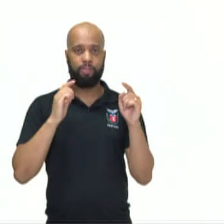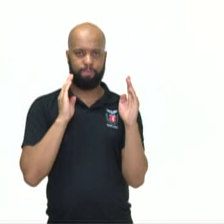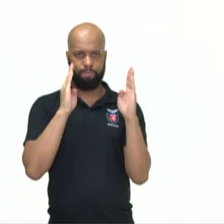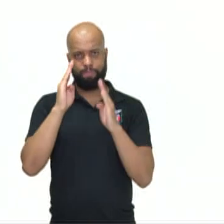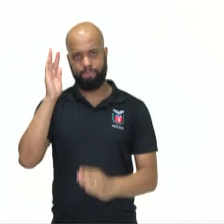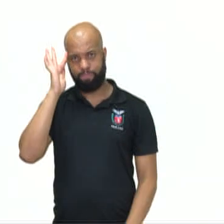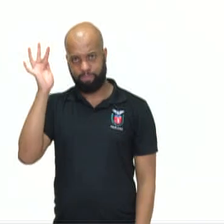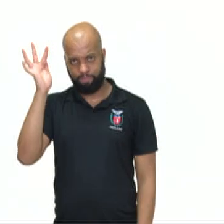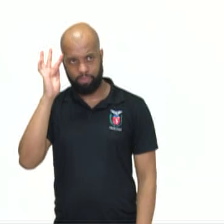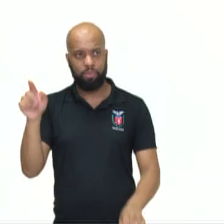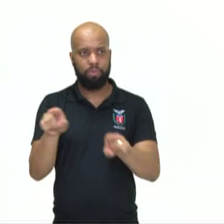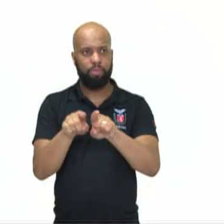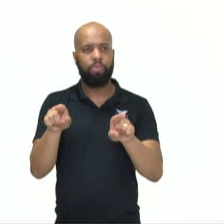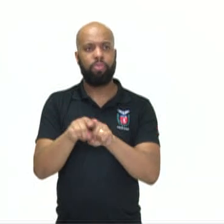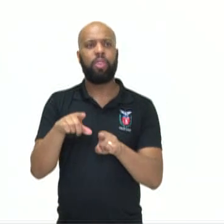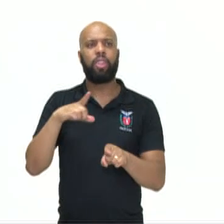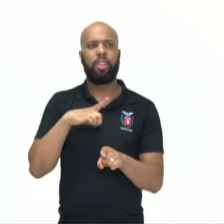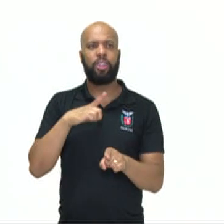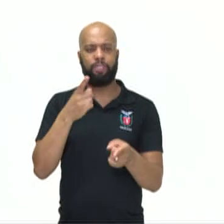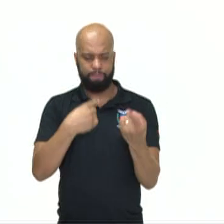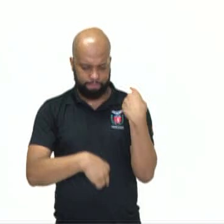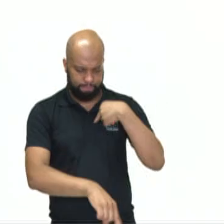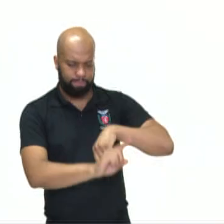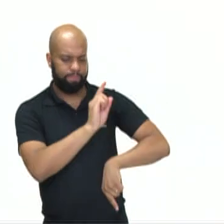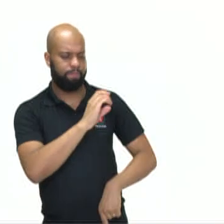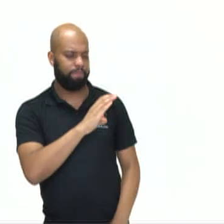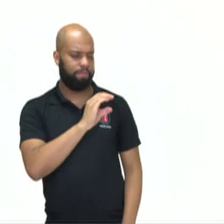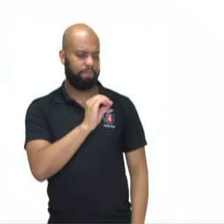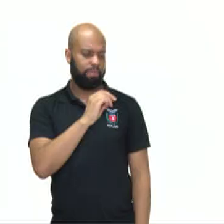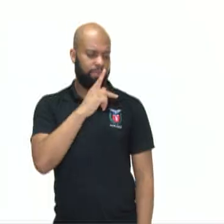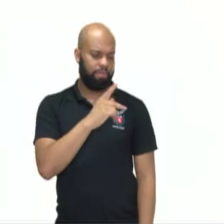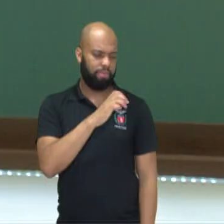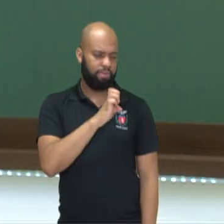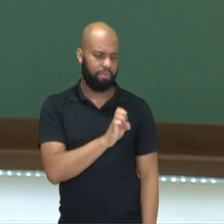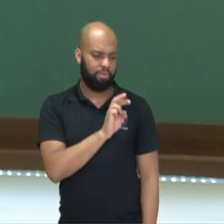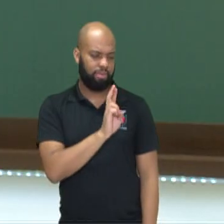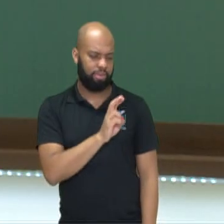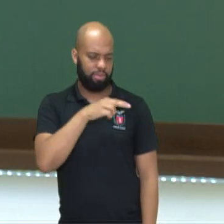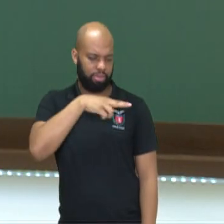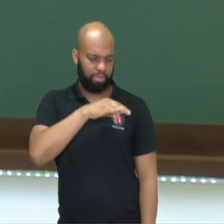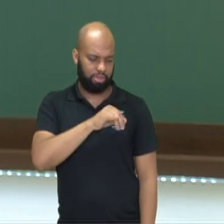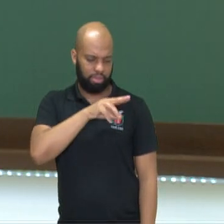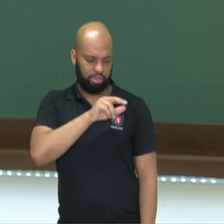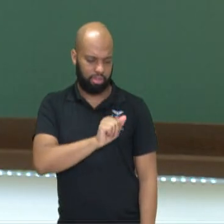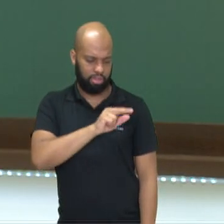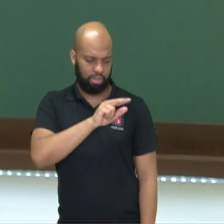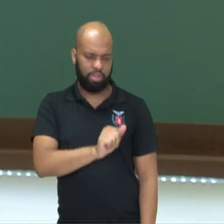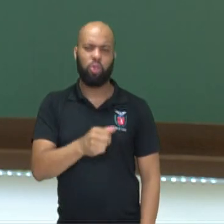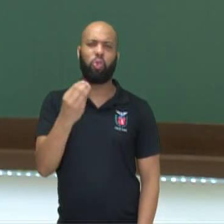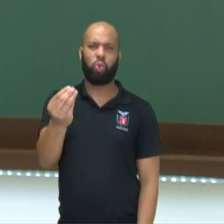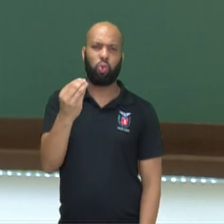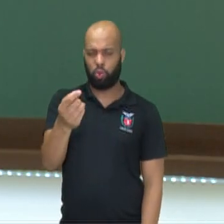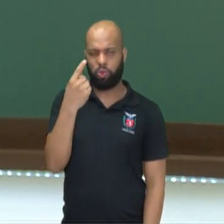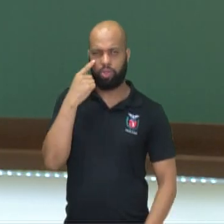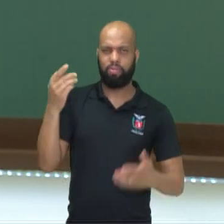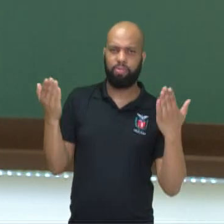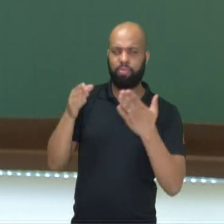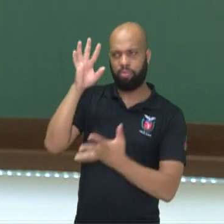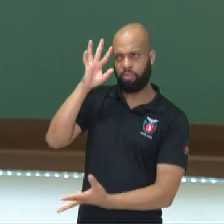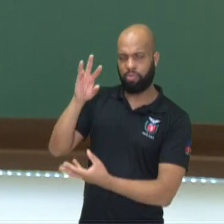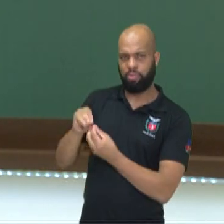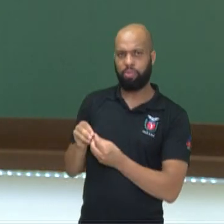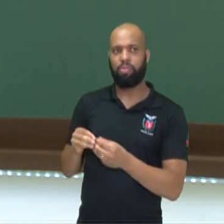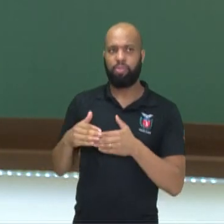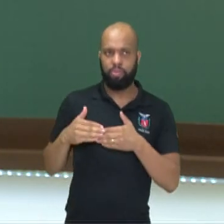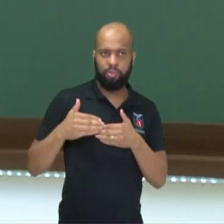também há uma chamada Revolução Copernicana? Como assim? O que seria isso? Vamos entender melhor